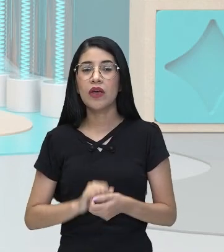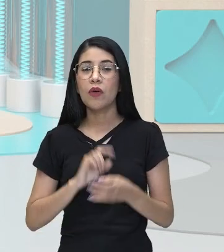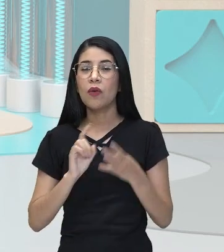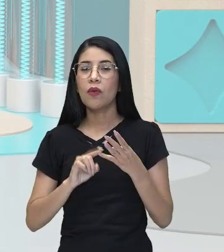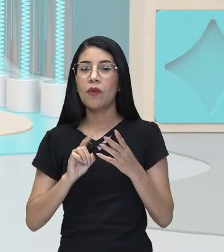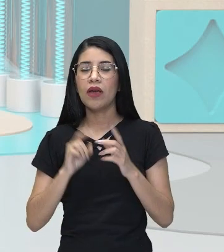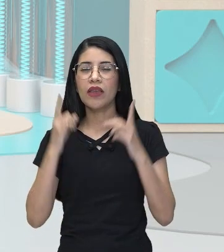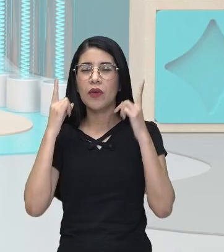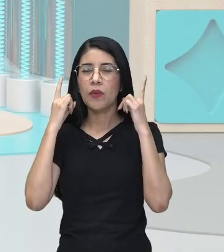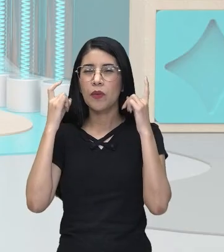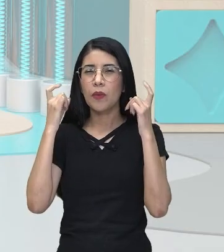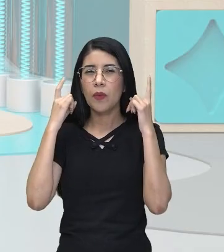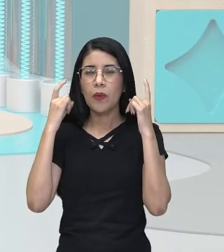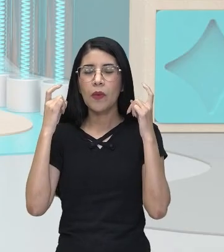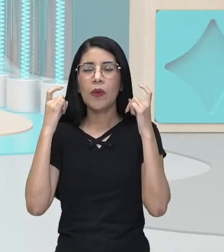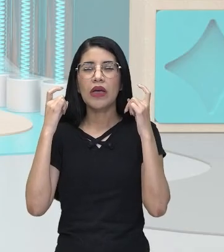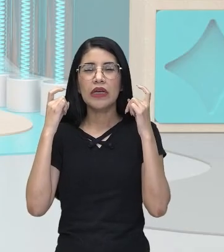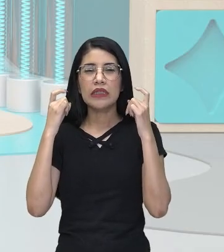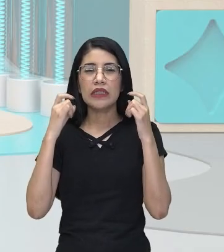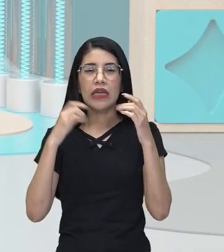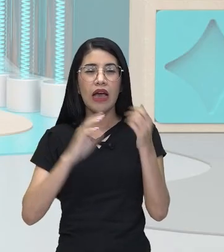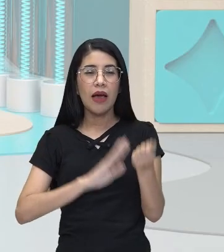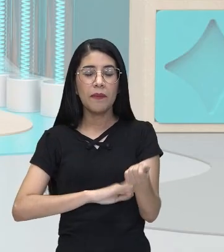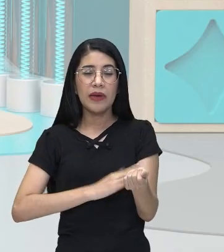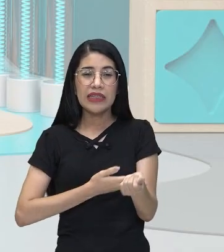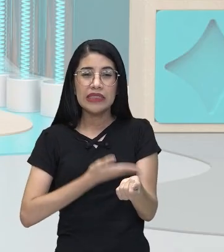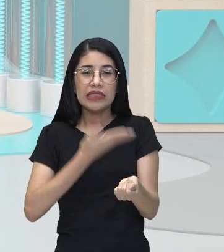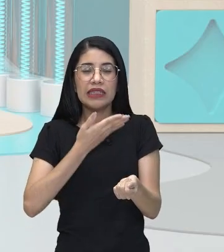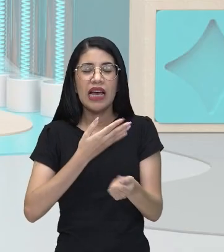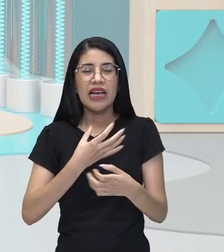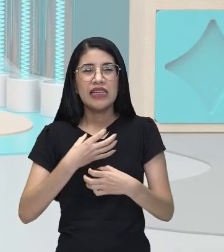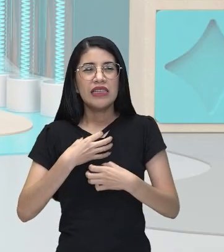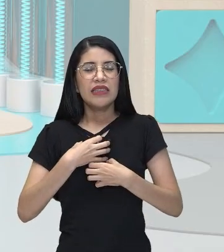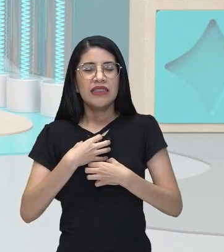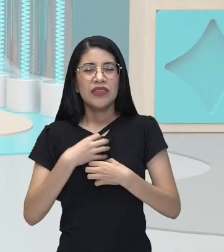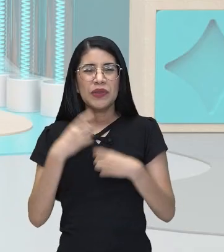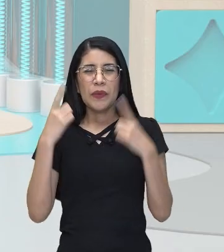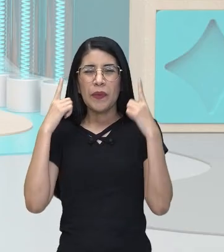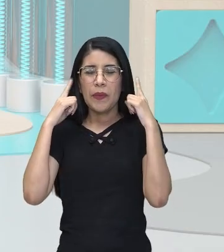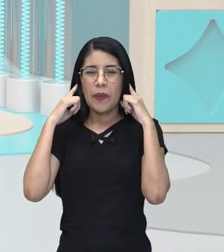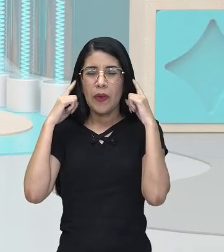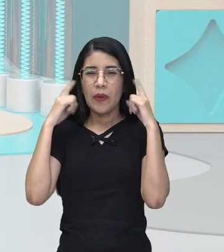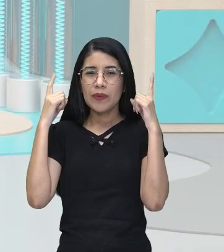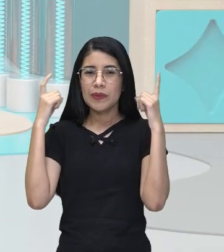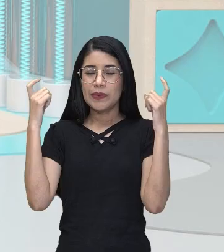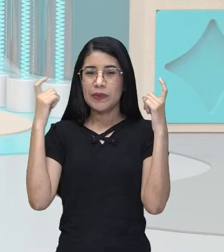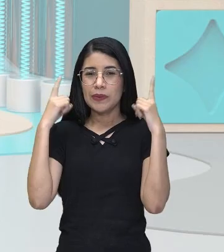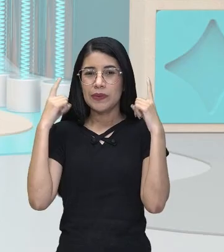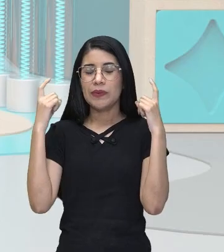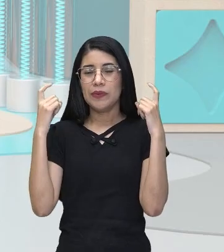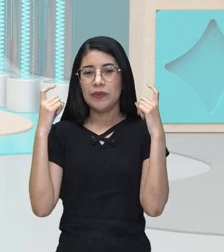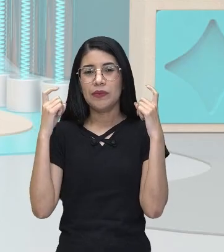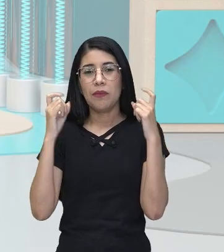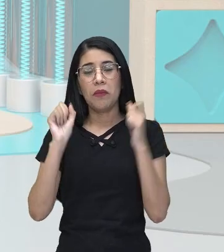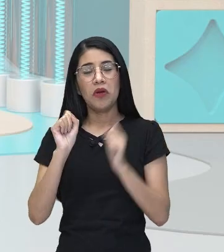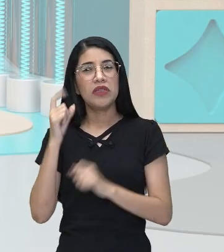ouvido. A pressão fica tão alta que você começa a sentir aquele barulhinho, né? Ou em um, ou nos dois, né? Esse zumbido